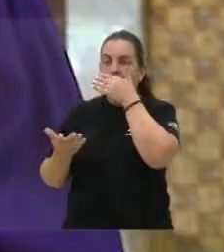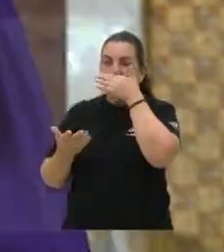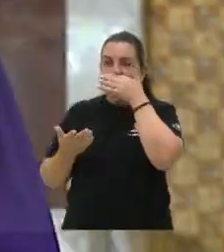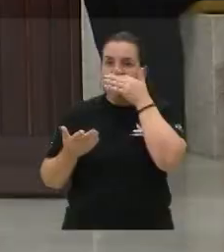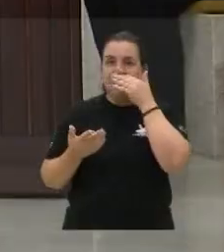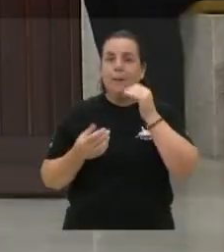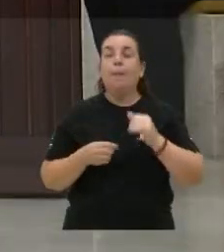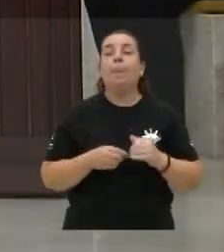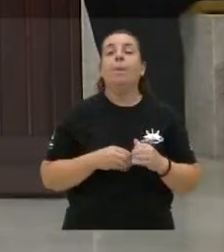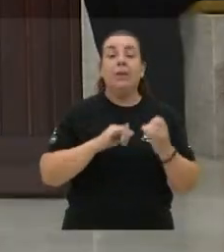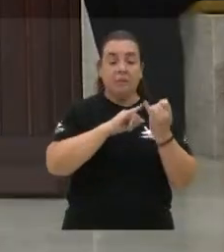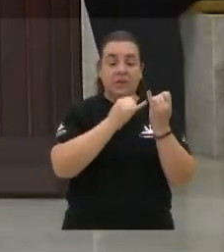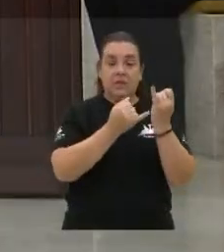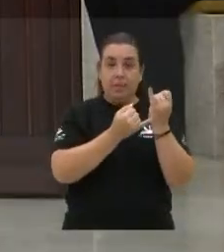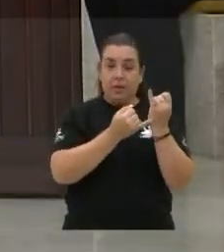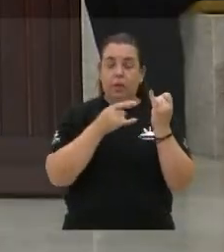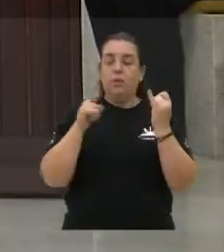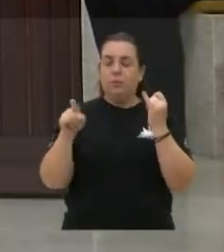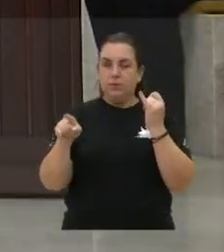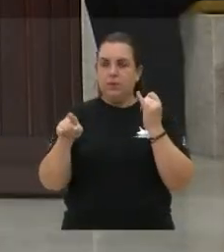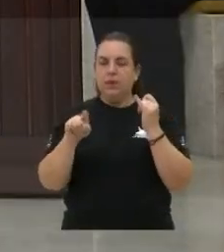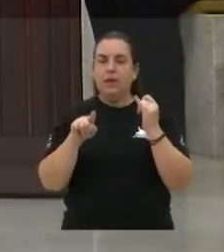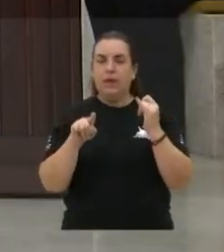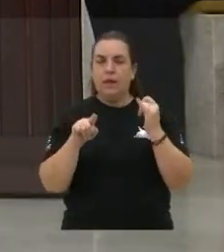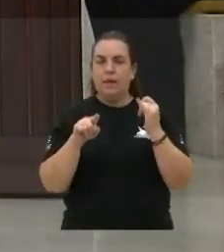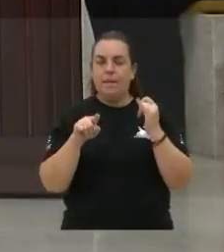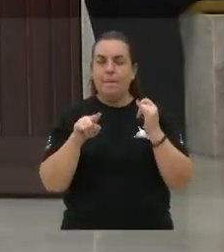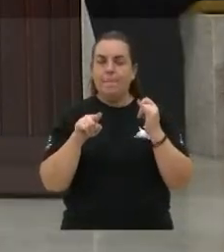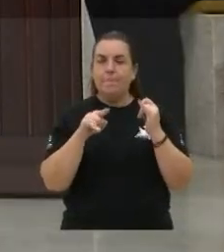Isabel foi na vida de Nossa Senhora